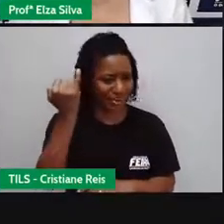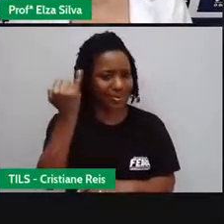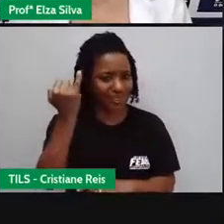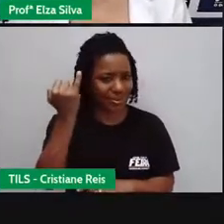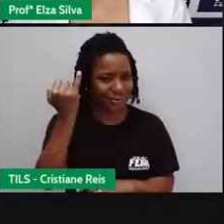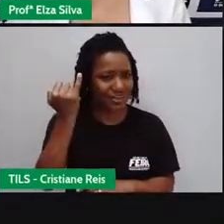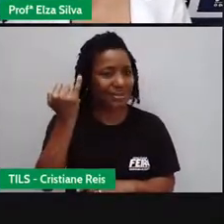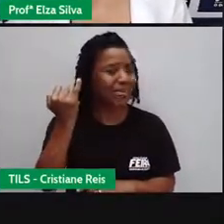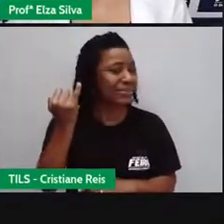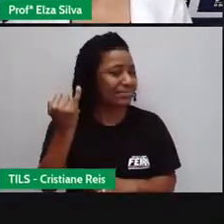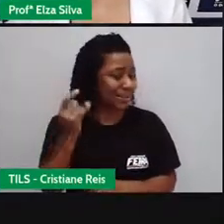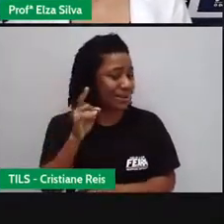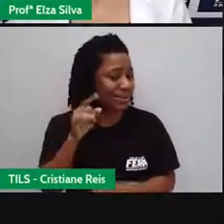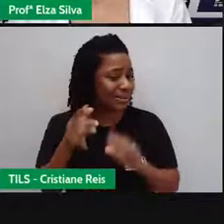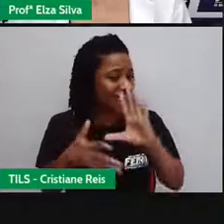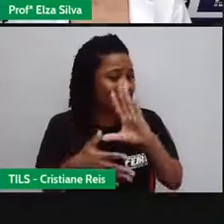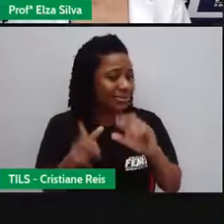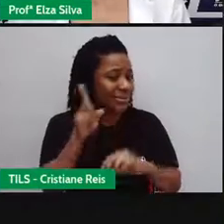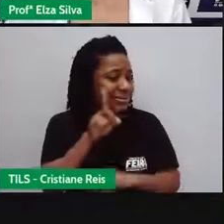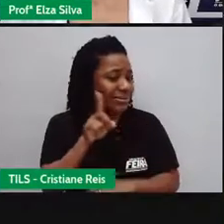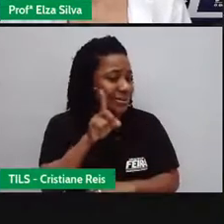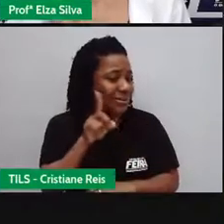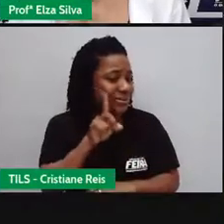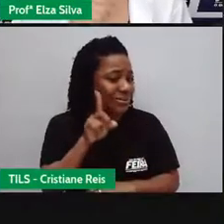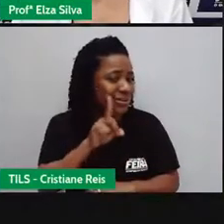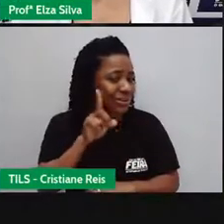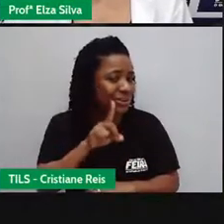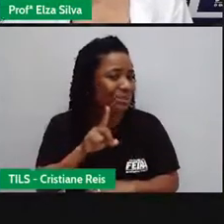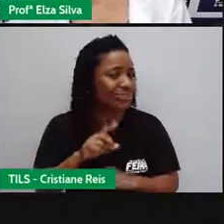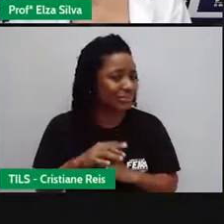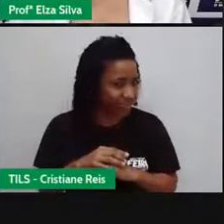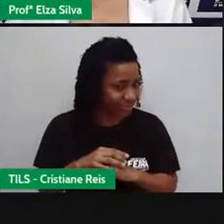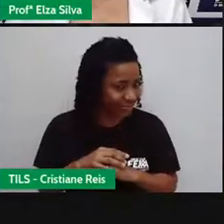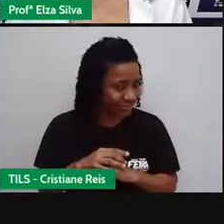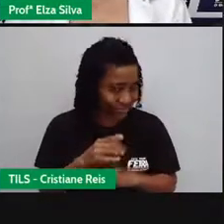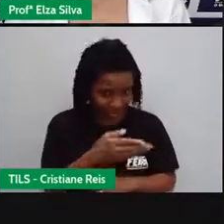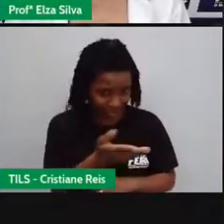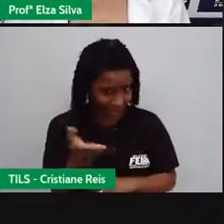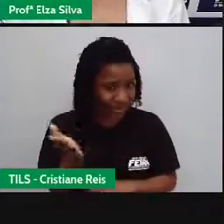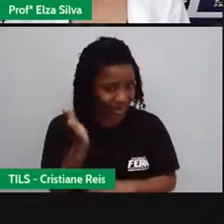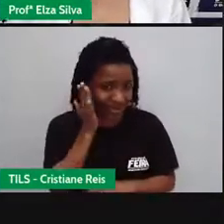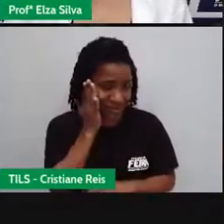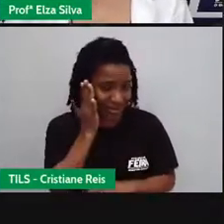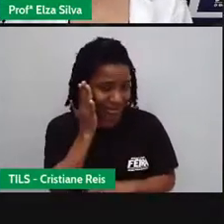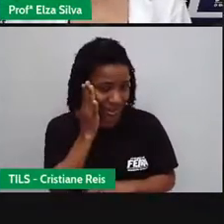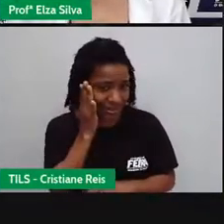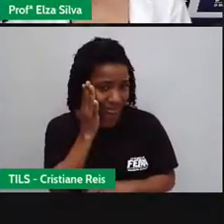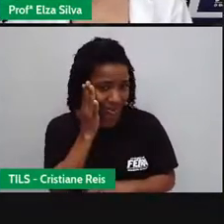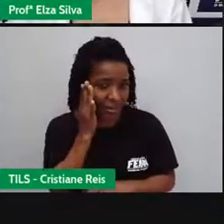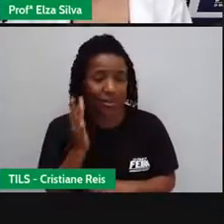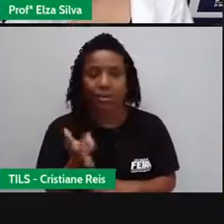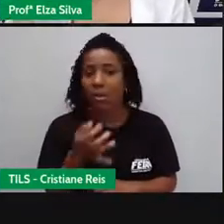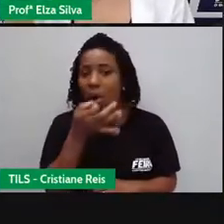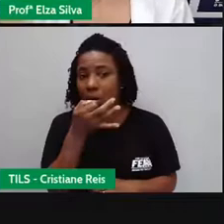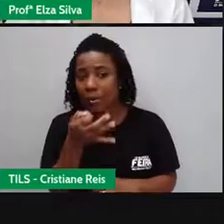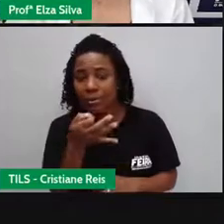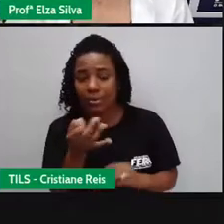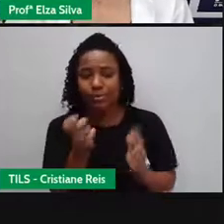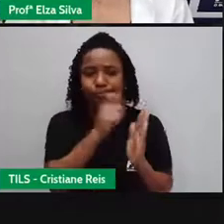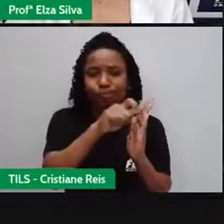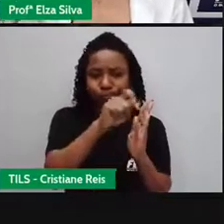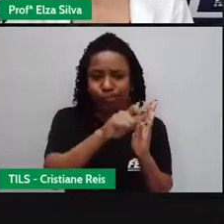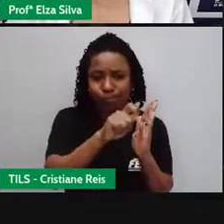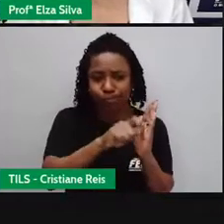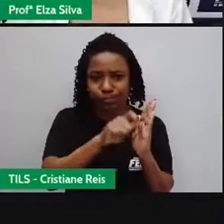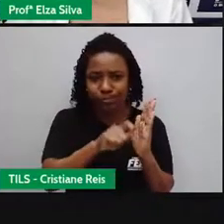sabem? Qual é a opinião de vocês sobre isto? Escreva aí no seu caderno. E vamos, durante a aula de hoje,